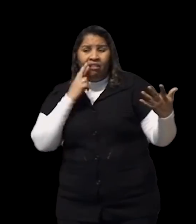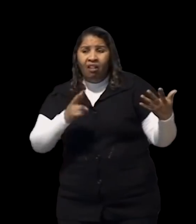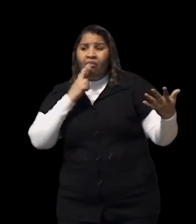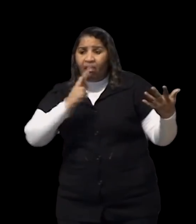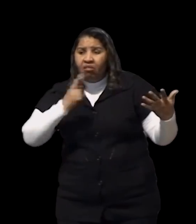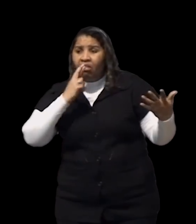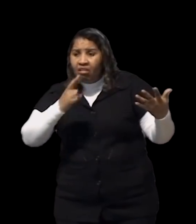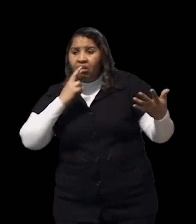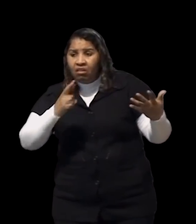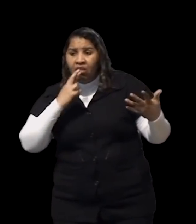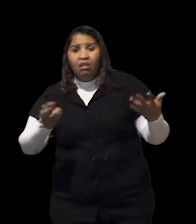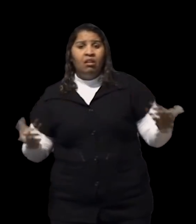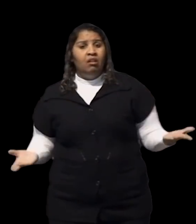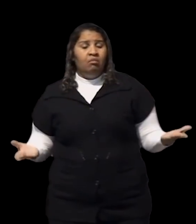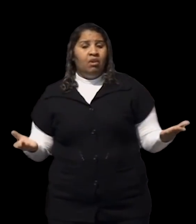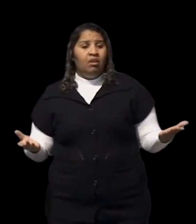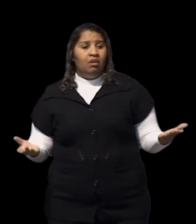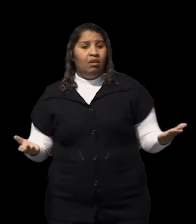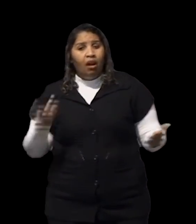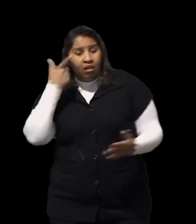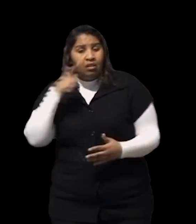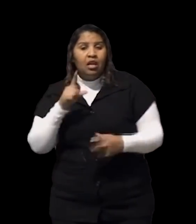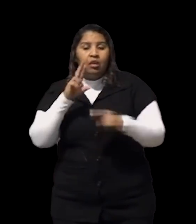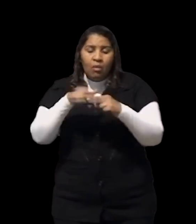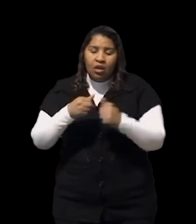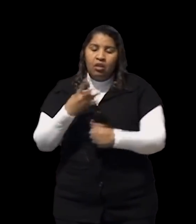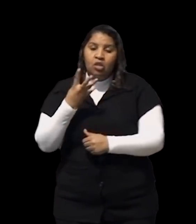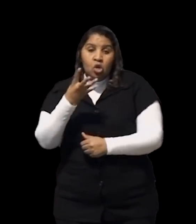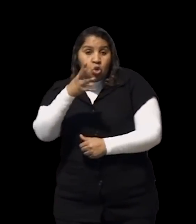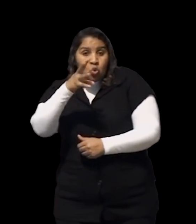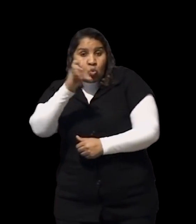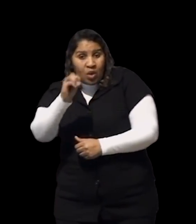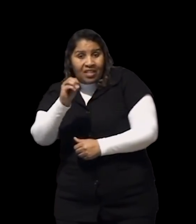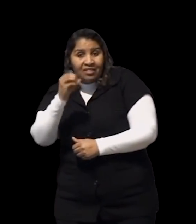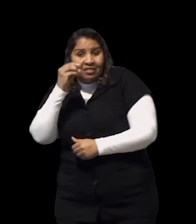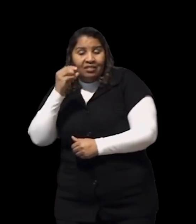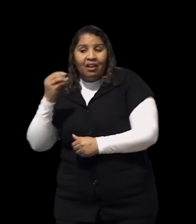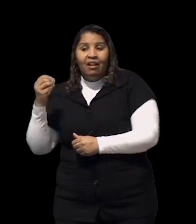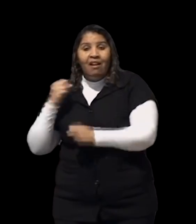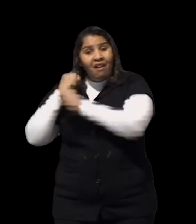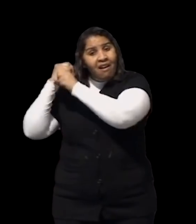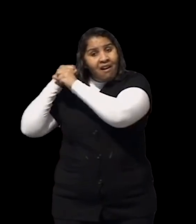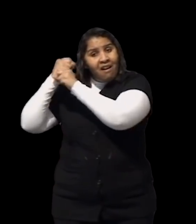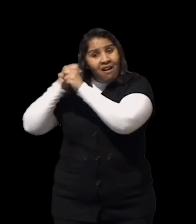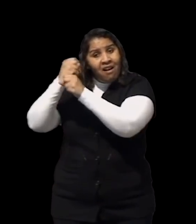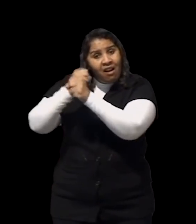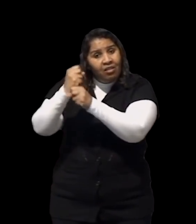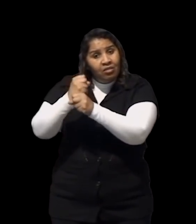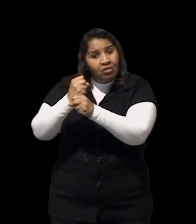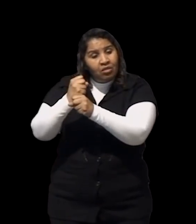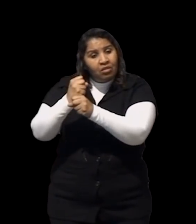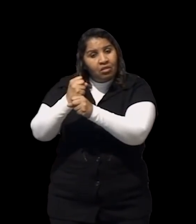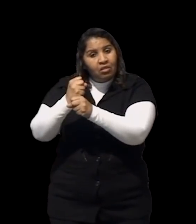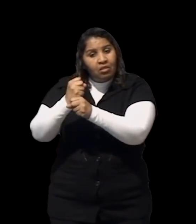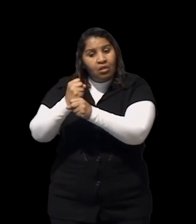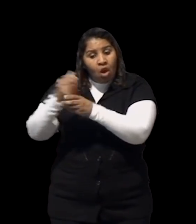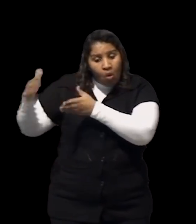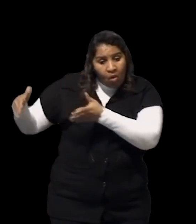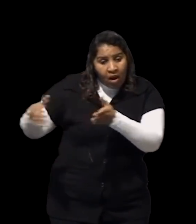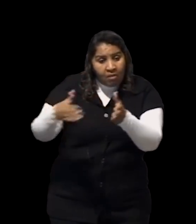seu coração escravo a gente vai permanecer no deserto até aquele escravos que mora aqui dentro morrer